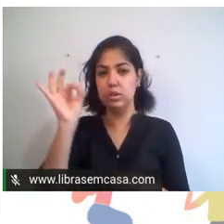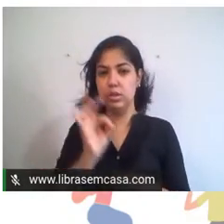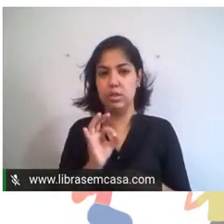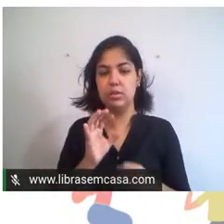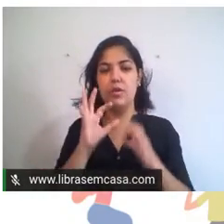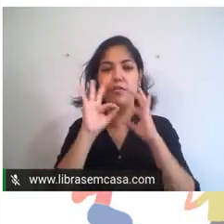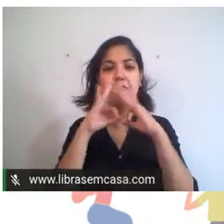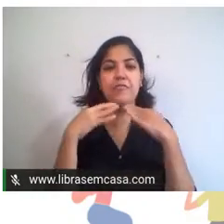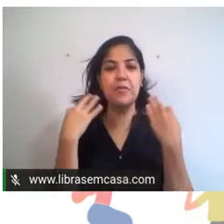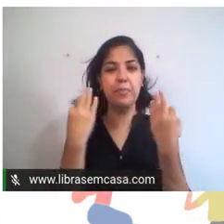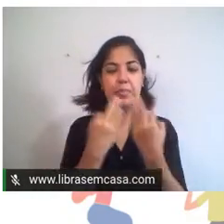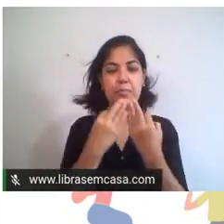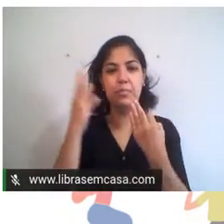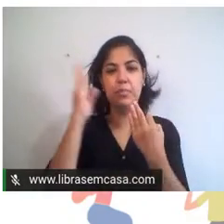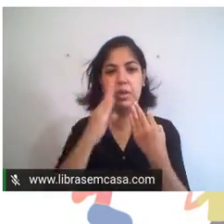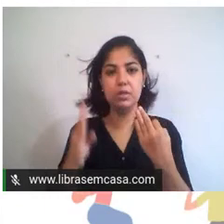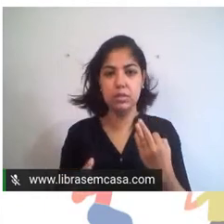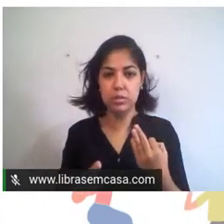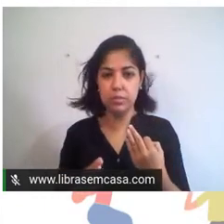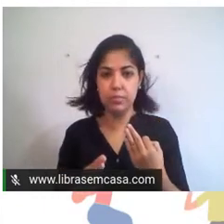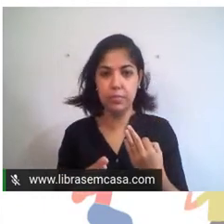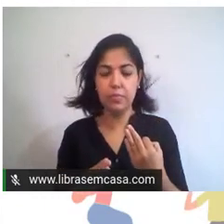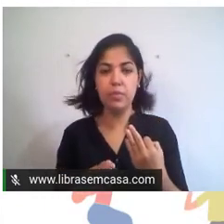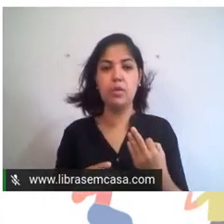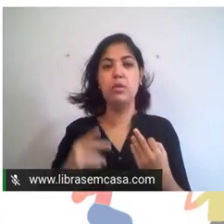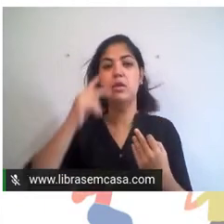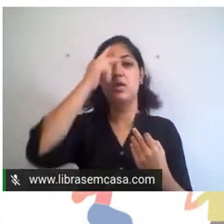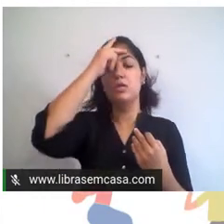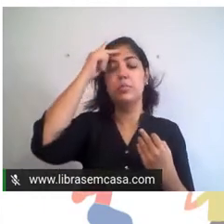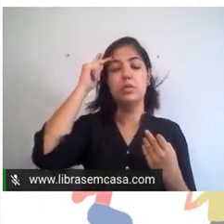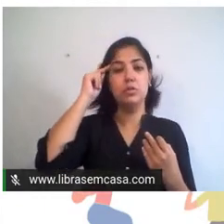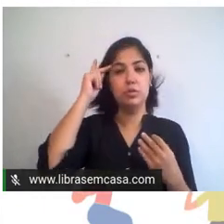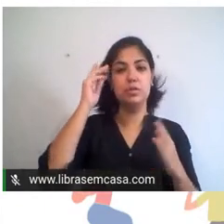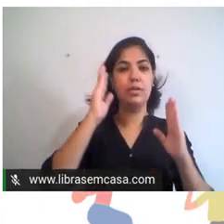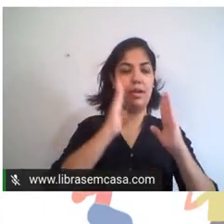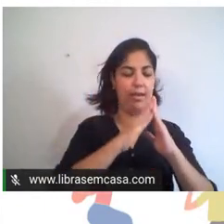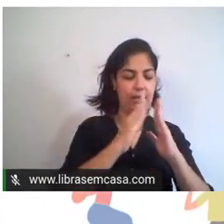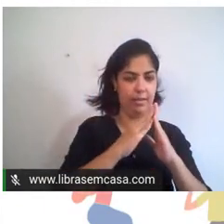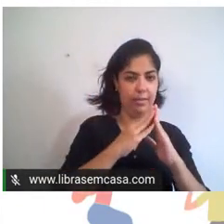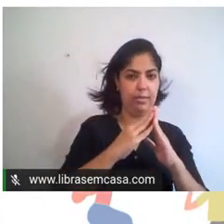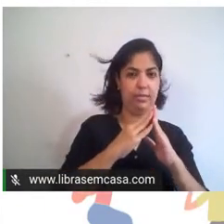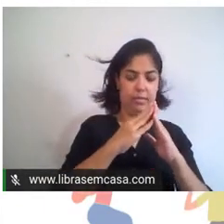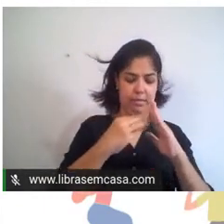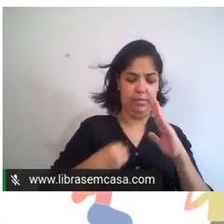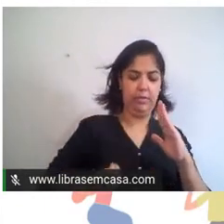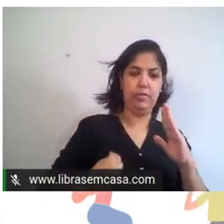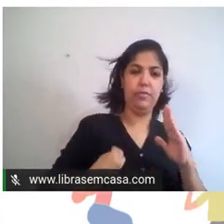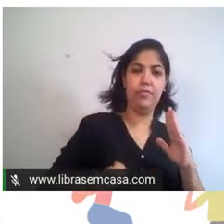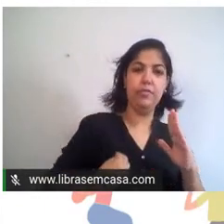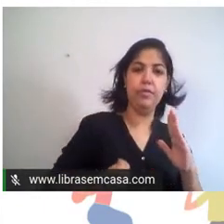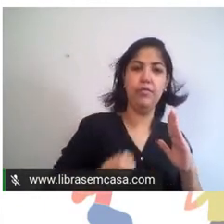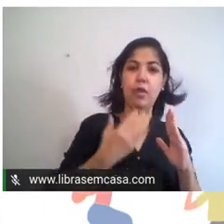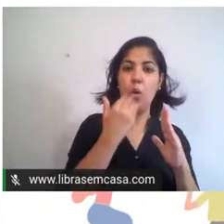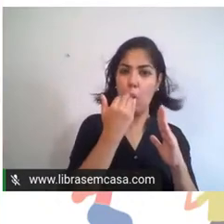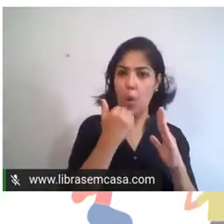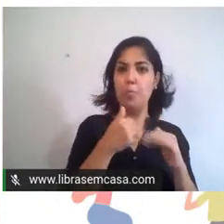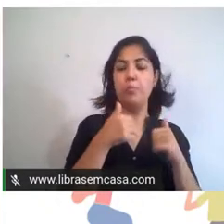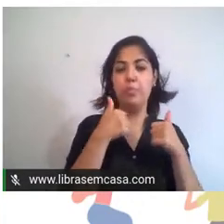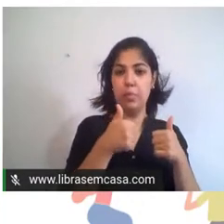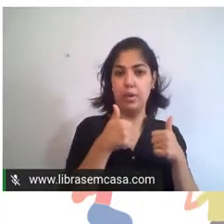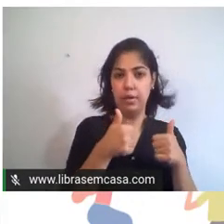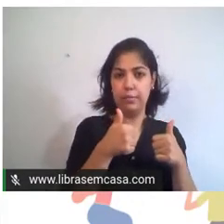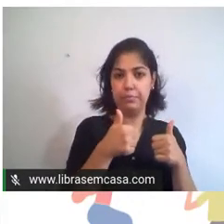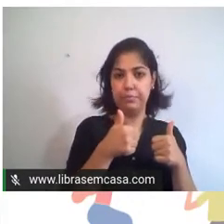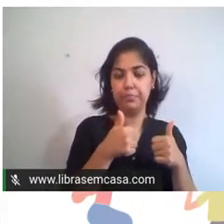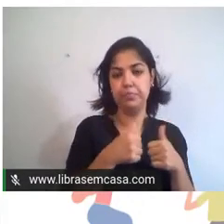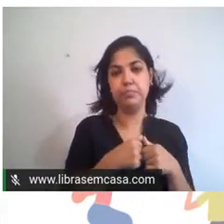segurança alimentar. Quer dizer, as pessoas que vivem nesses domicílios comem de maneira regular. Bom, se nós temos em torno